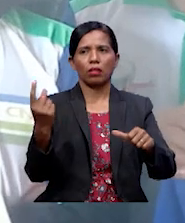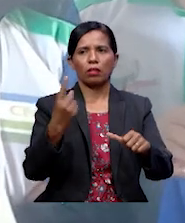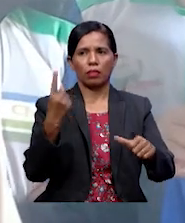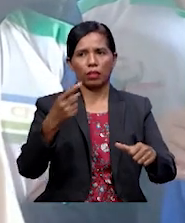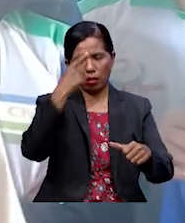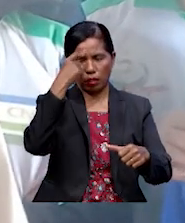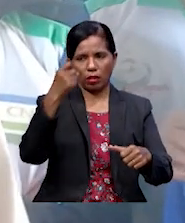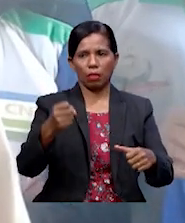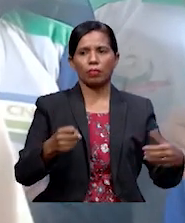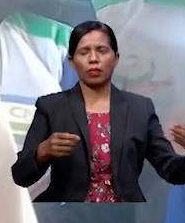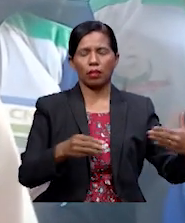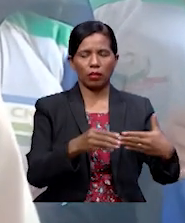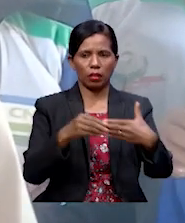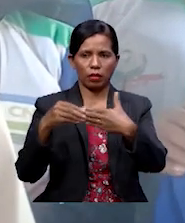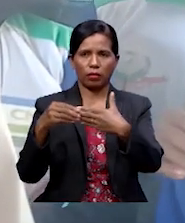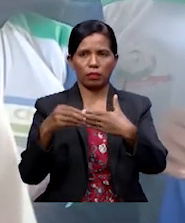tamba uniku